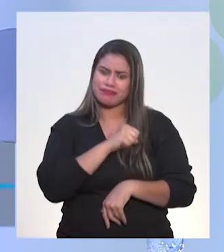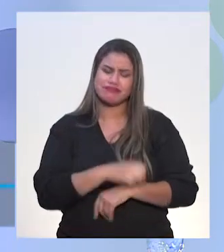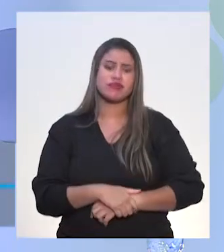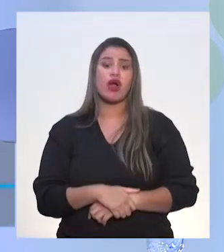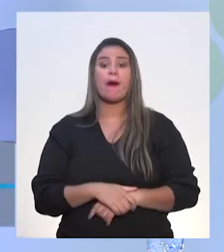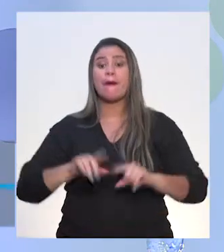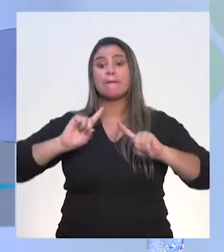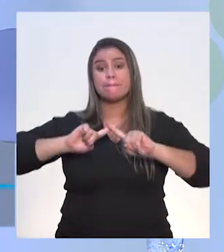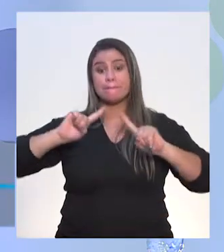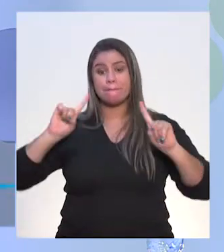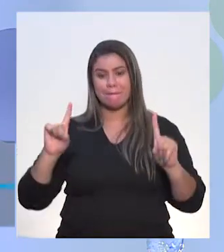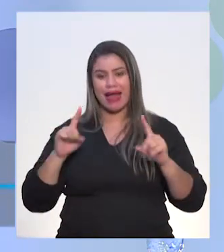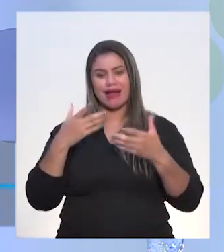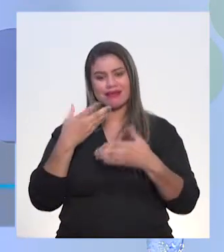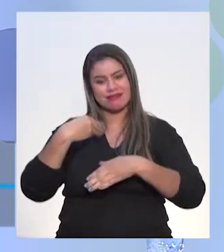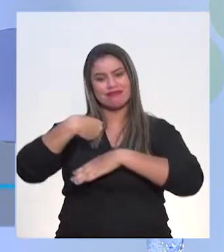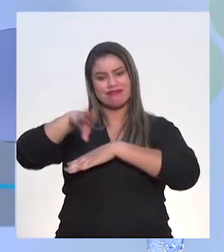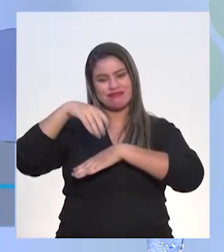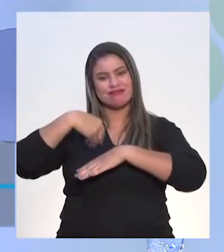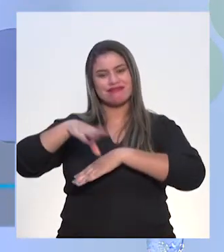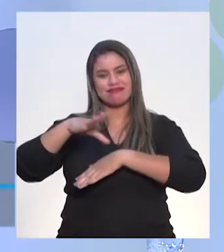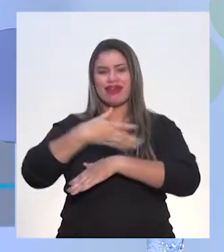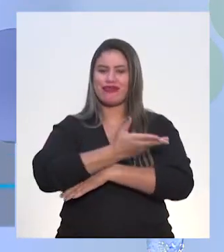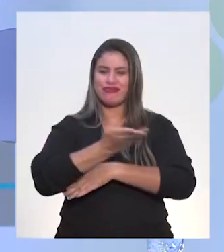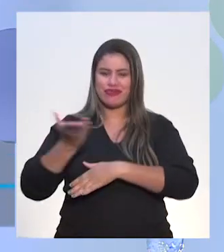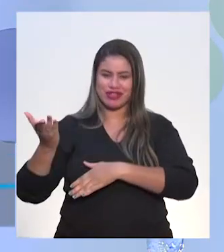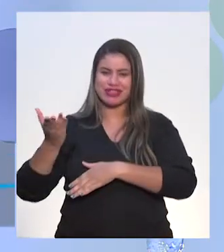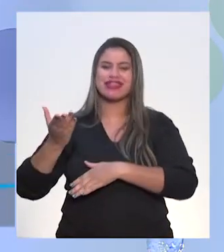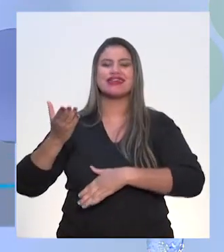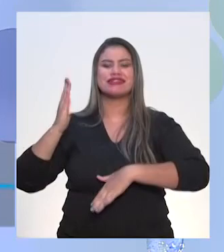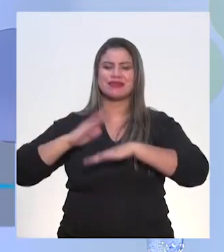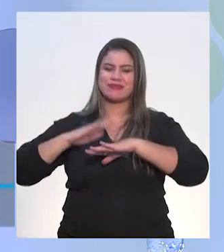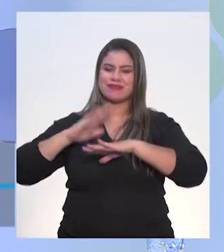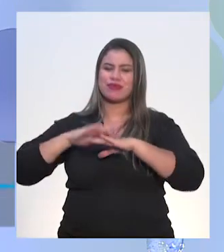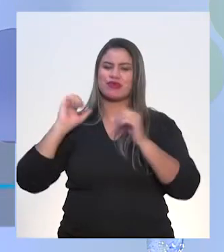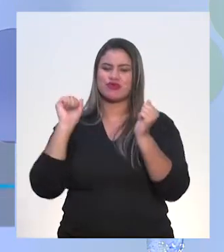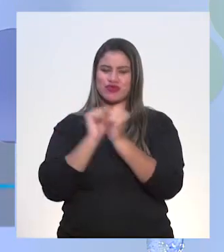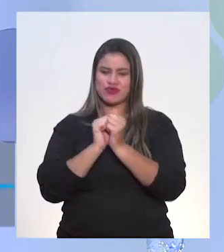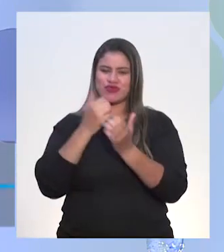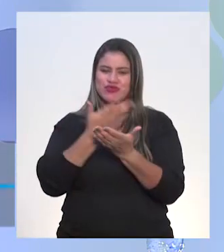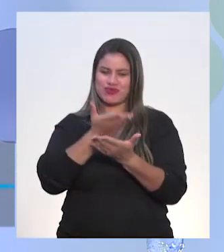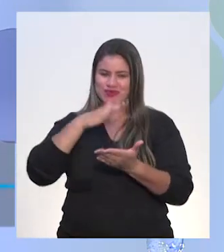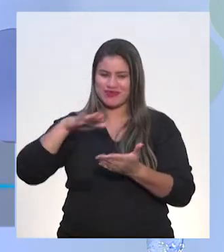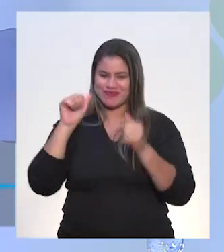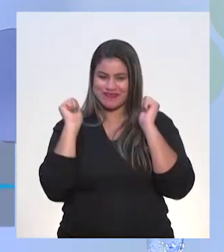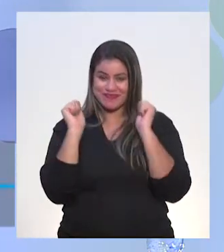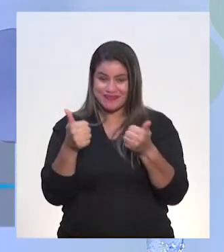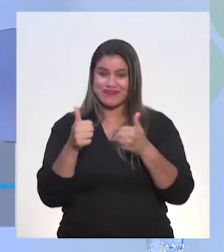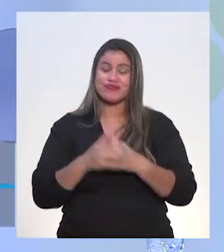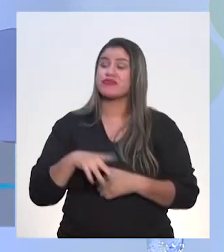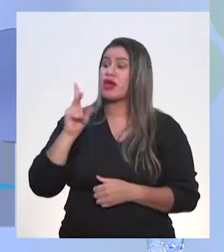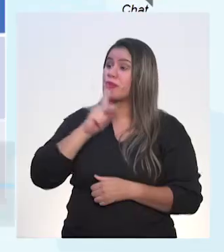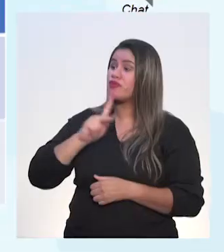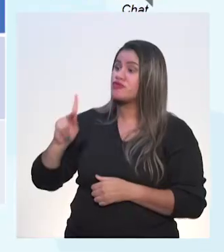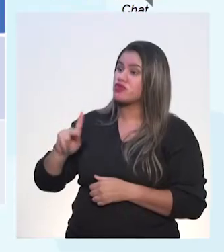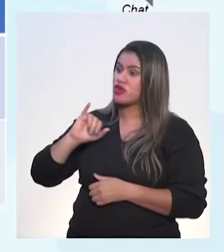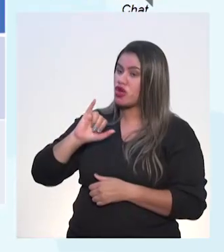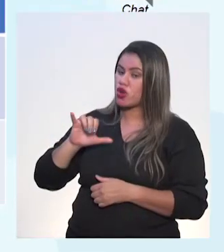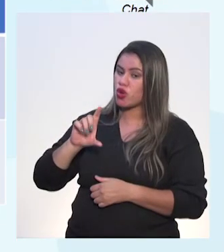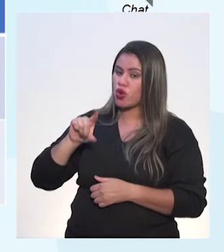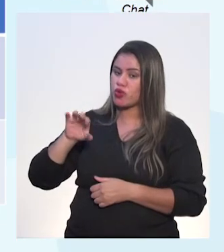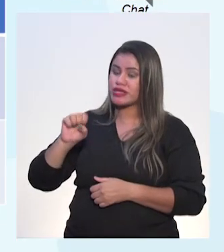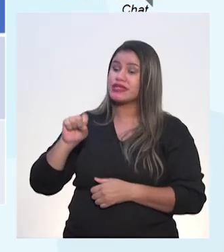mas como eu disse fica ai a sugestão para que depois vocês façam com os alunos Então vamos lá professora